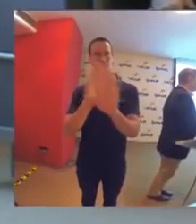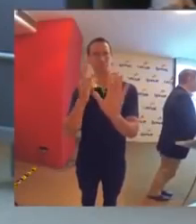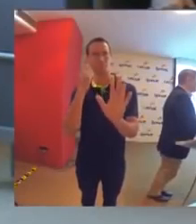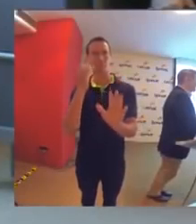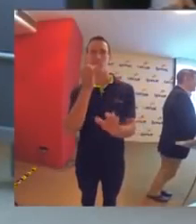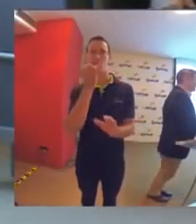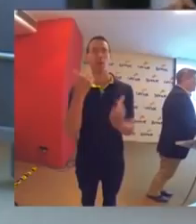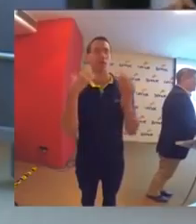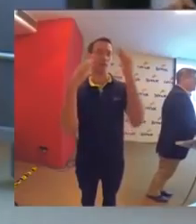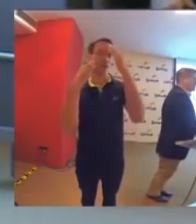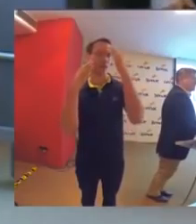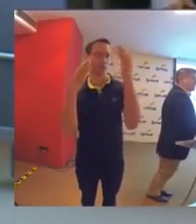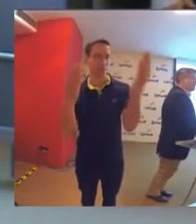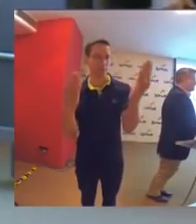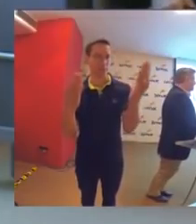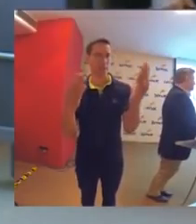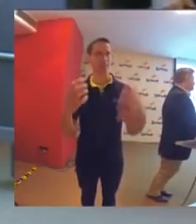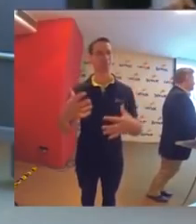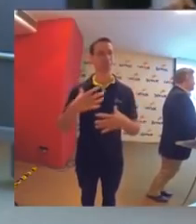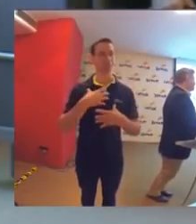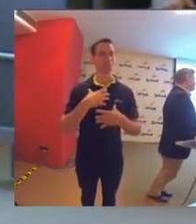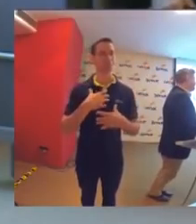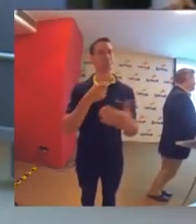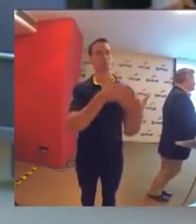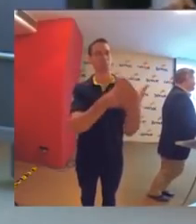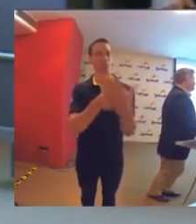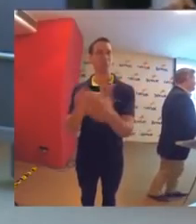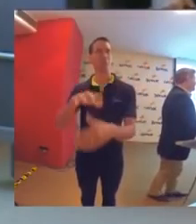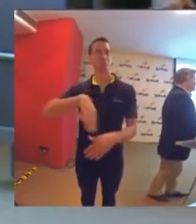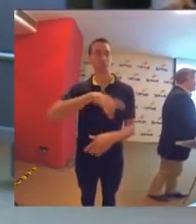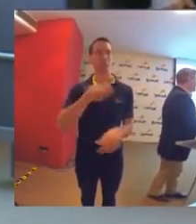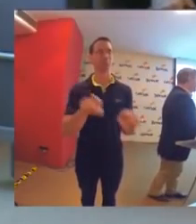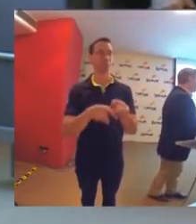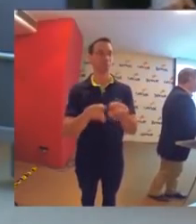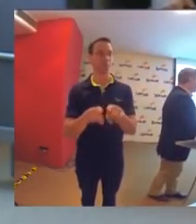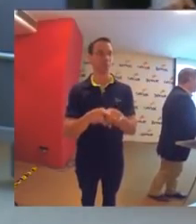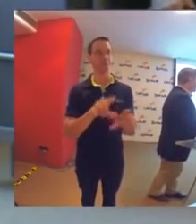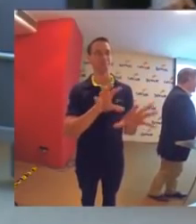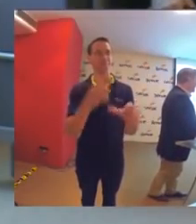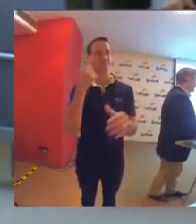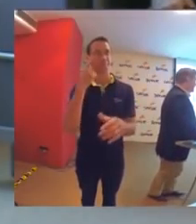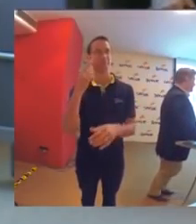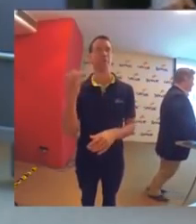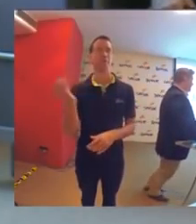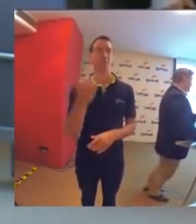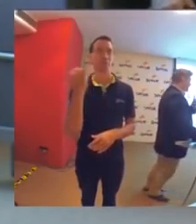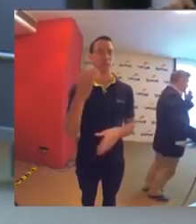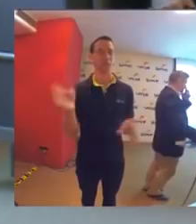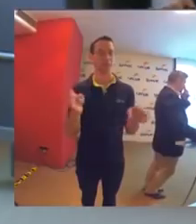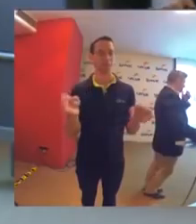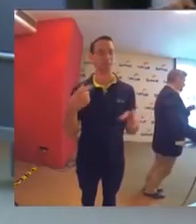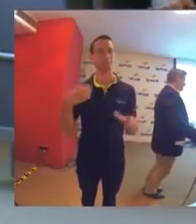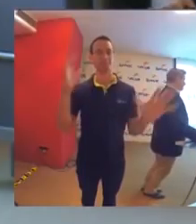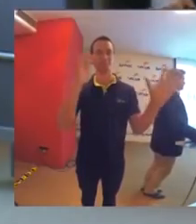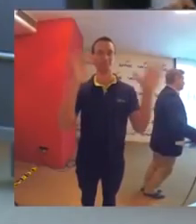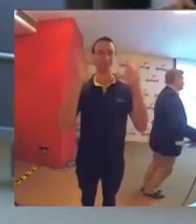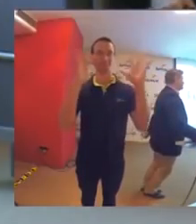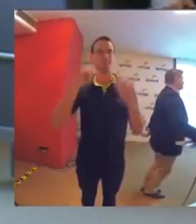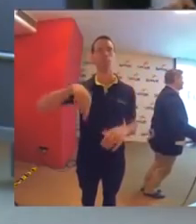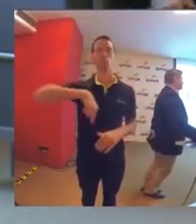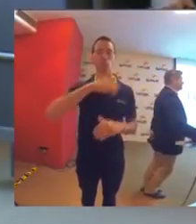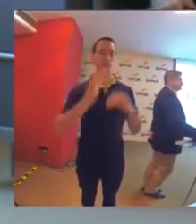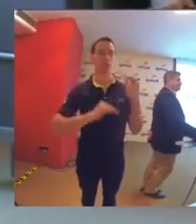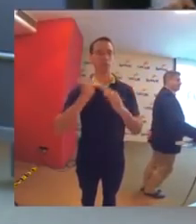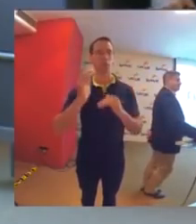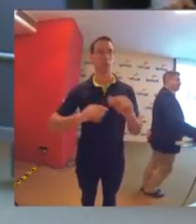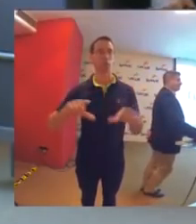a inspiração e provocações, que acho que a gente está num momento bastante propício de reflexão sobre as nossas ações, destacar